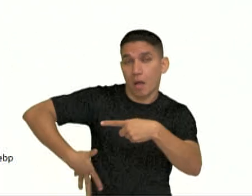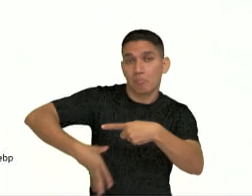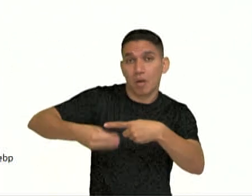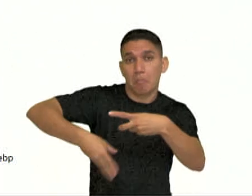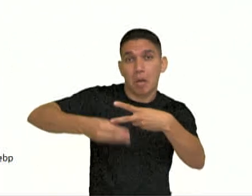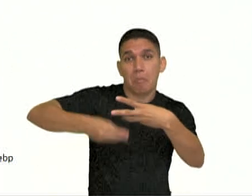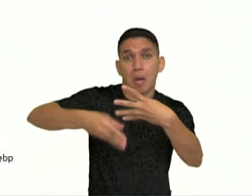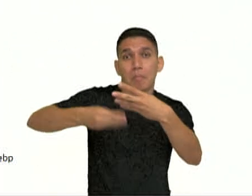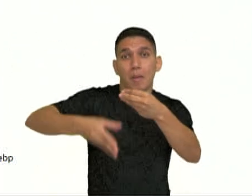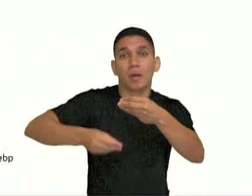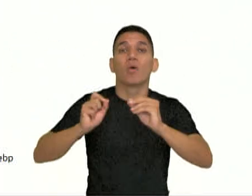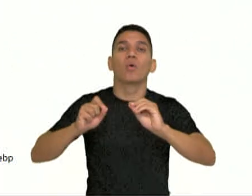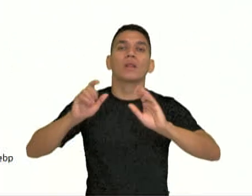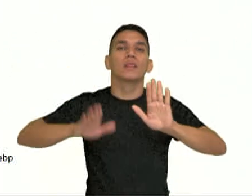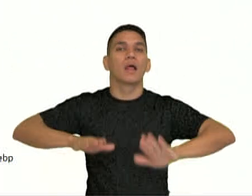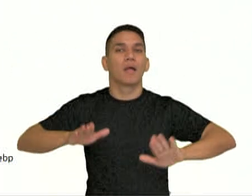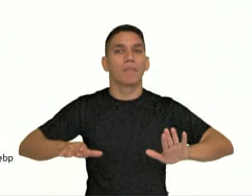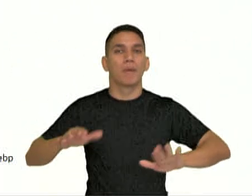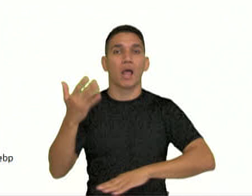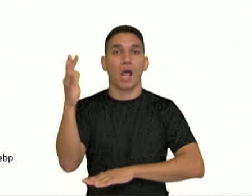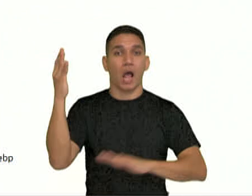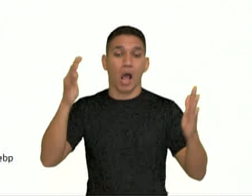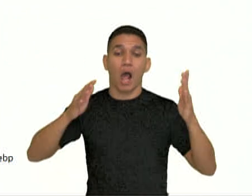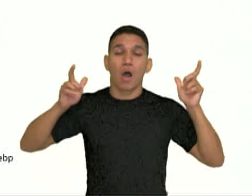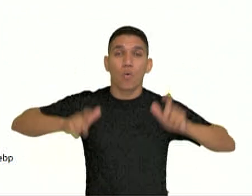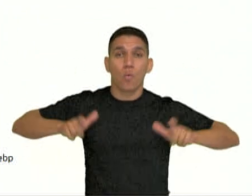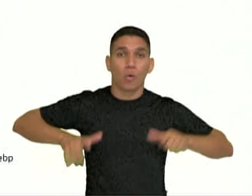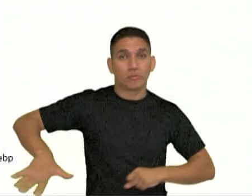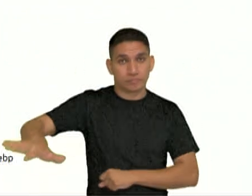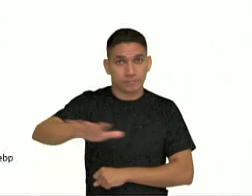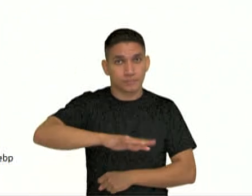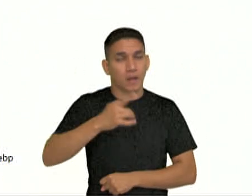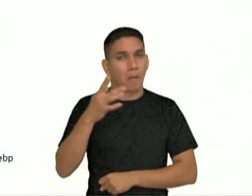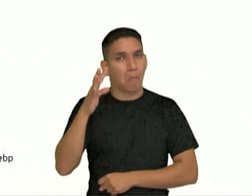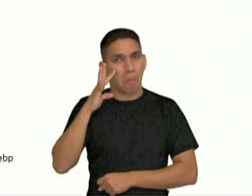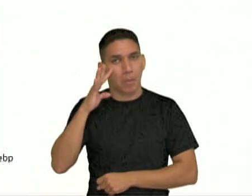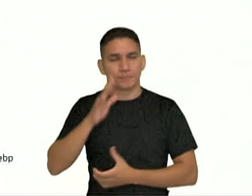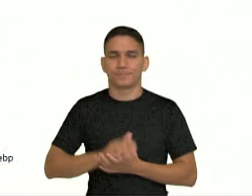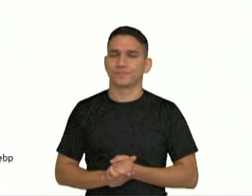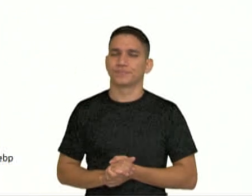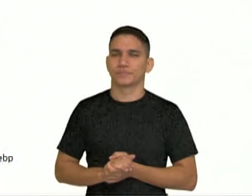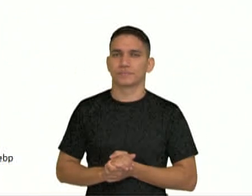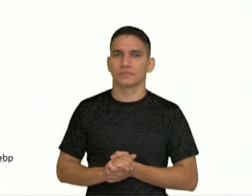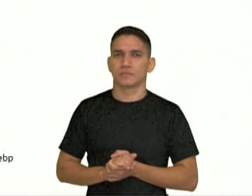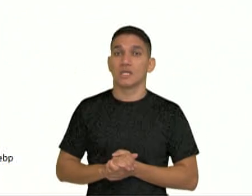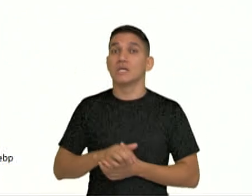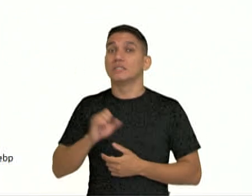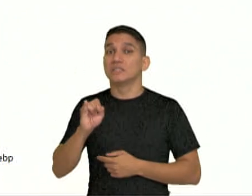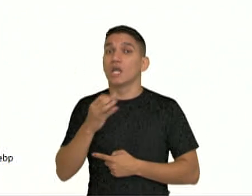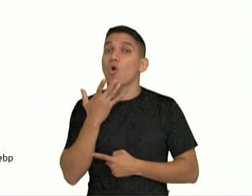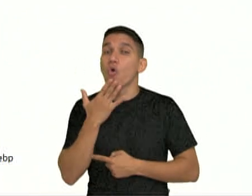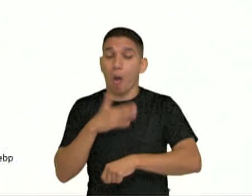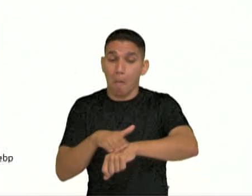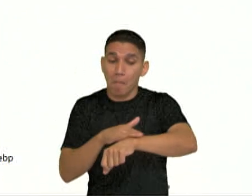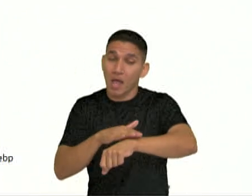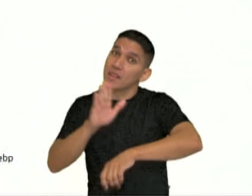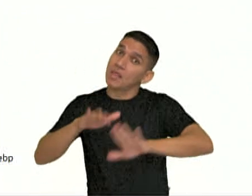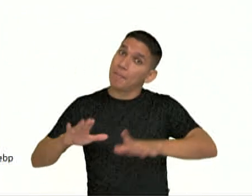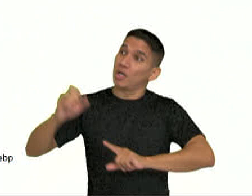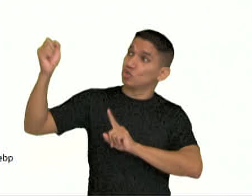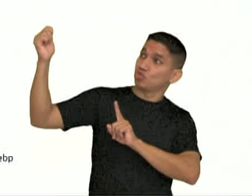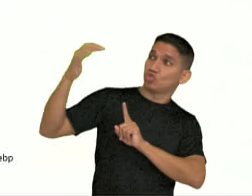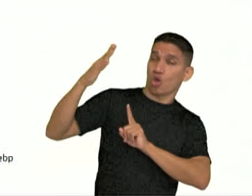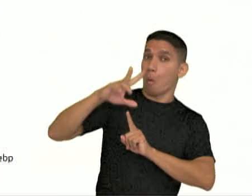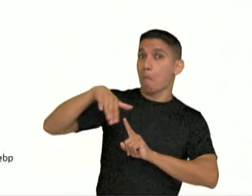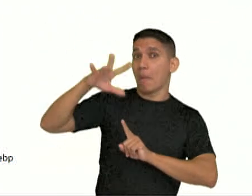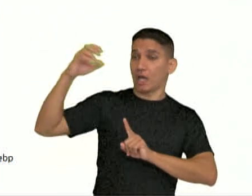tem uma influência ambiental. Então, no caso da cor de pele, por exemplo, depende também da exposição solar que você tem. A pessoa que tem mais